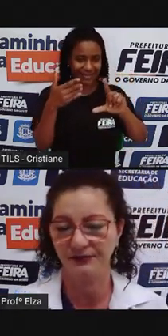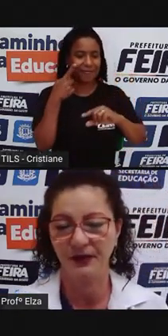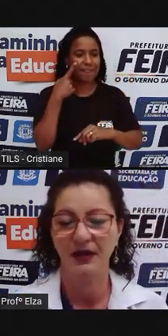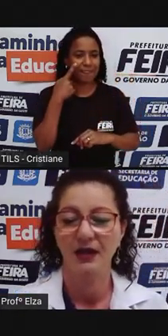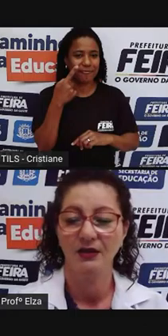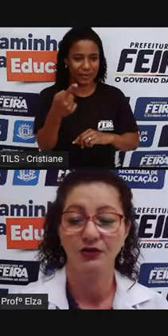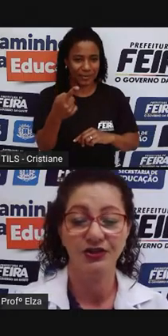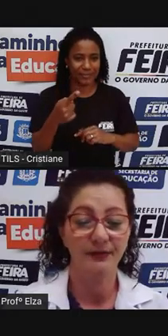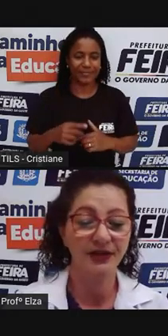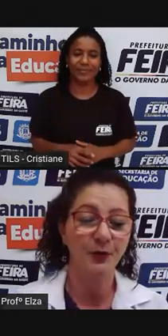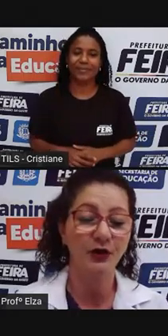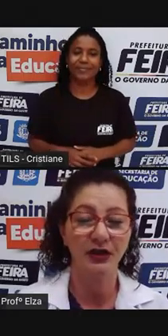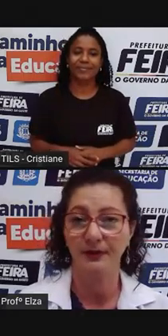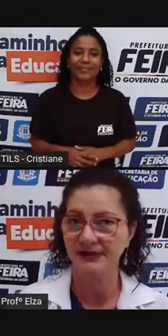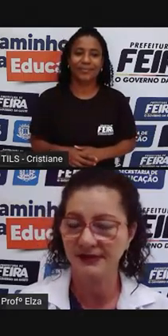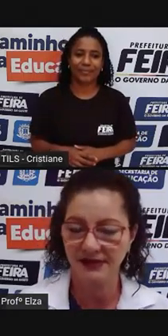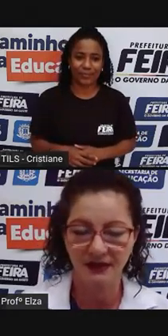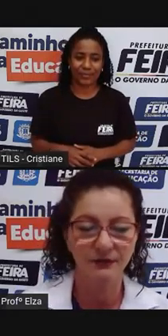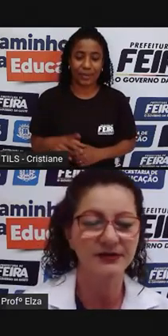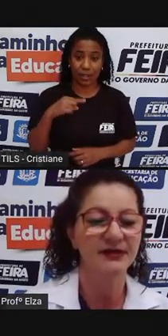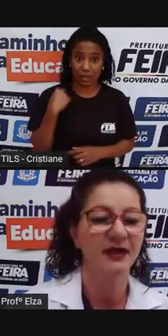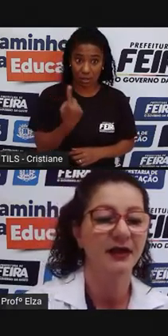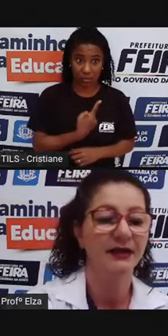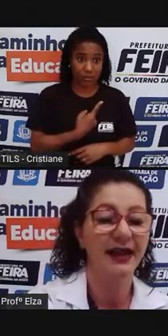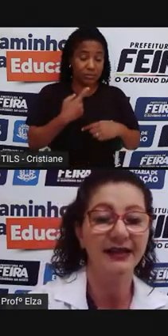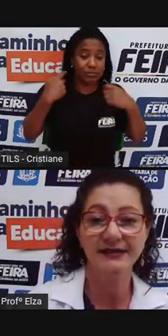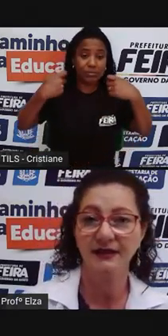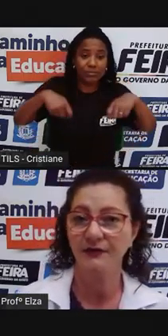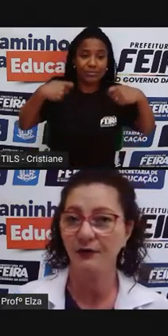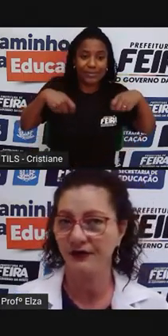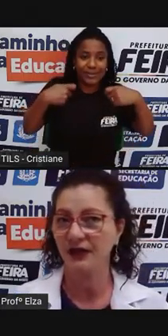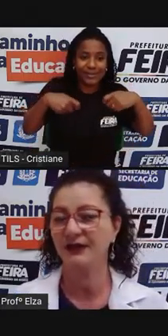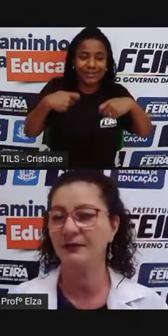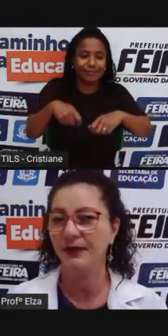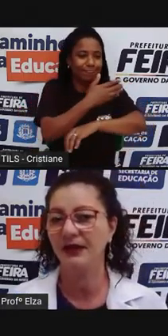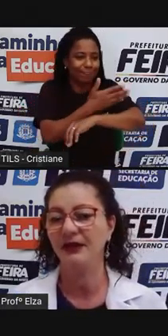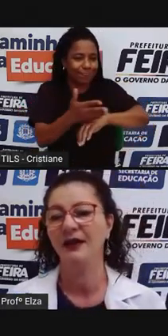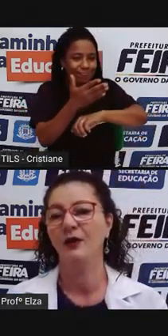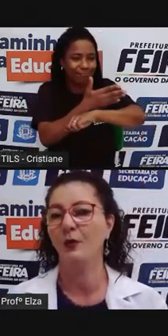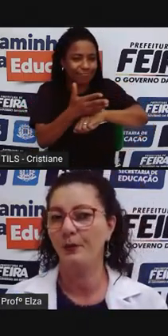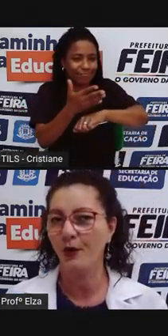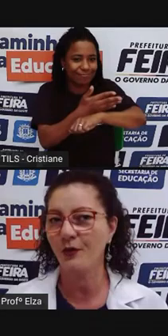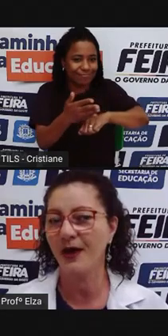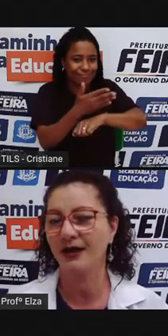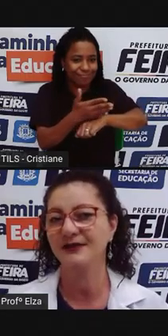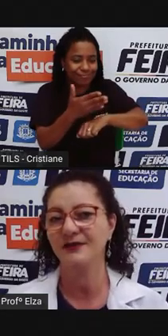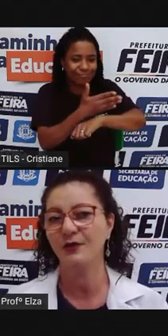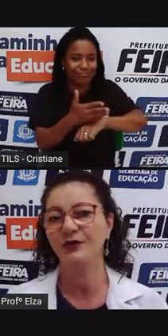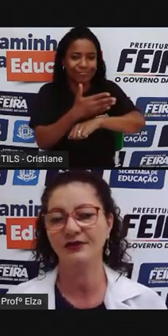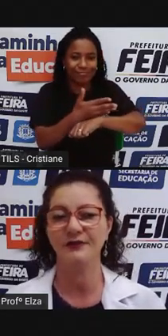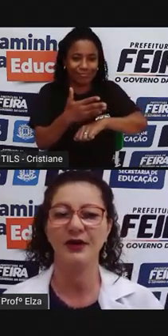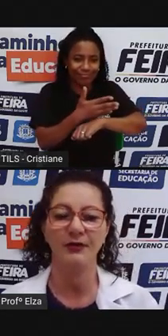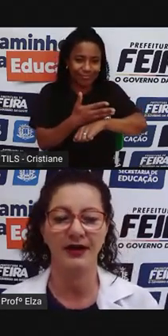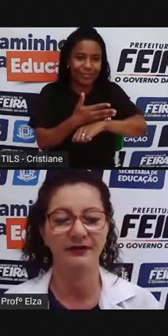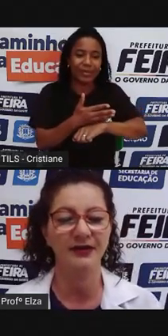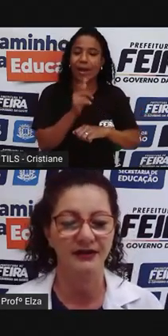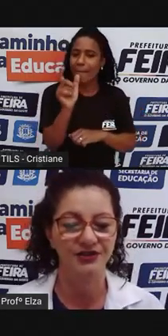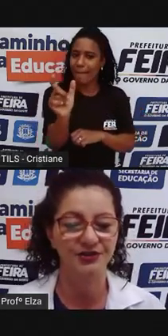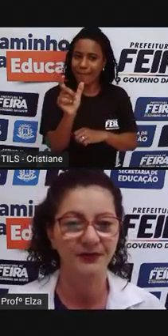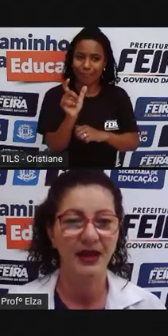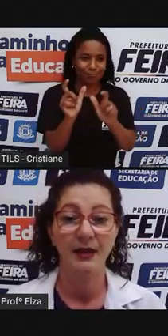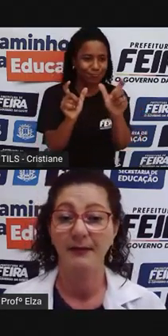interativa. Justamente porque precisamos desenvolver também um pouco mais o nosso vocabulário